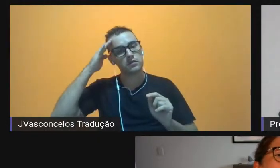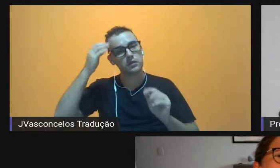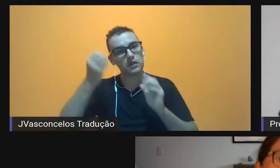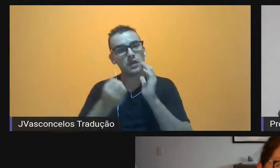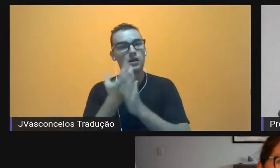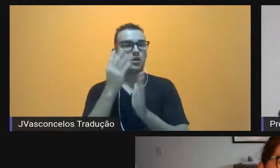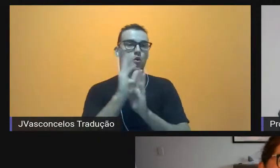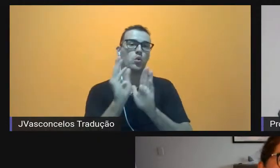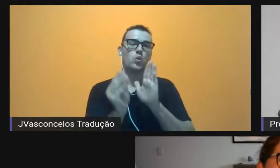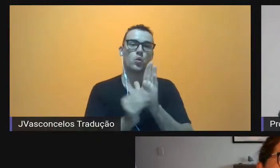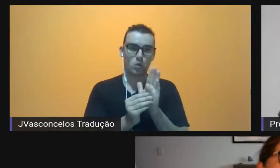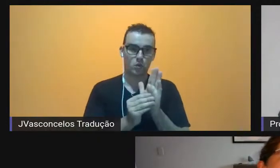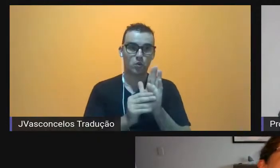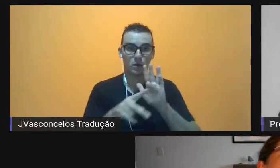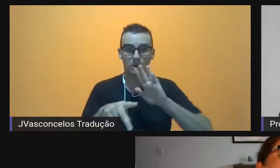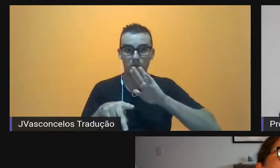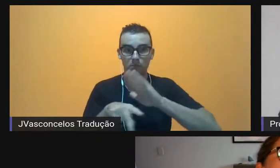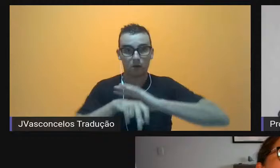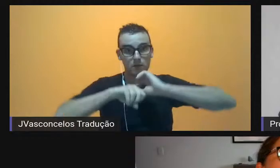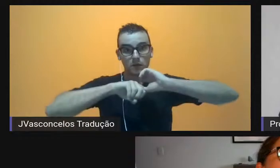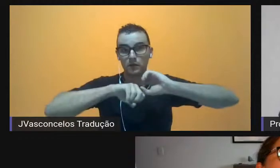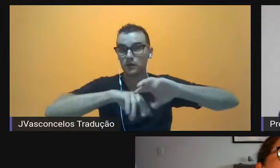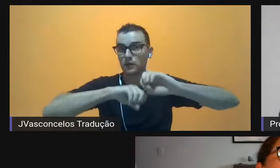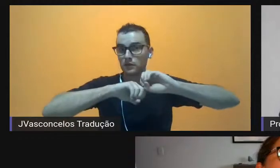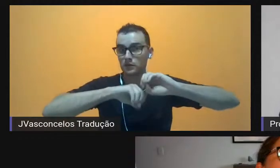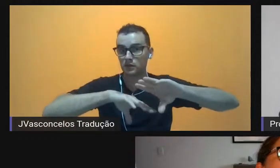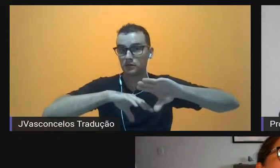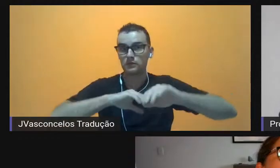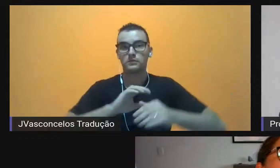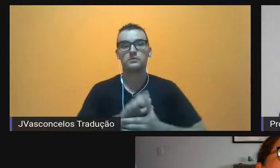conteúdo instrucional.